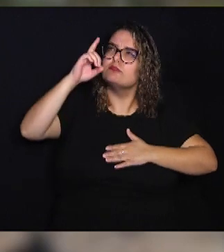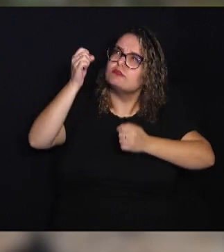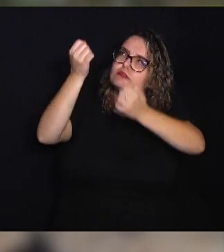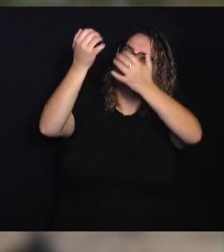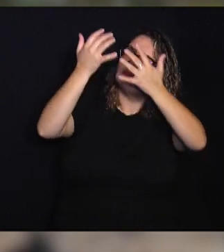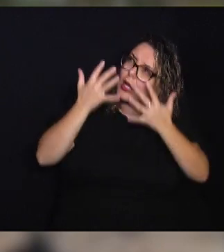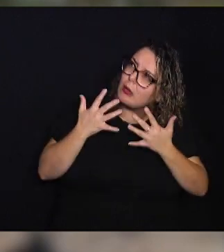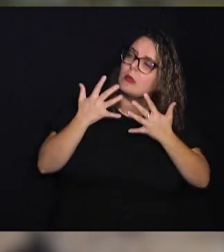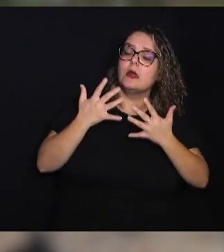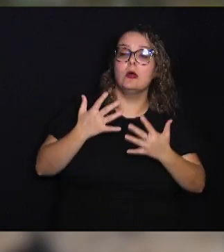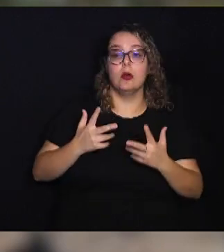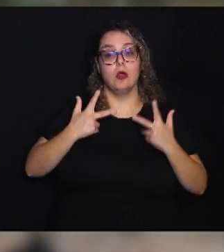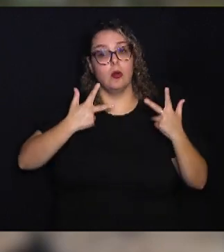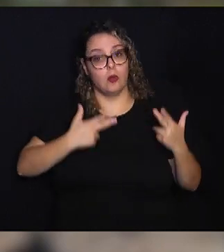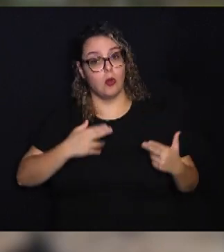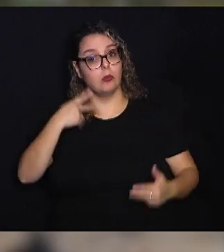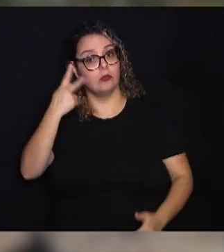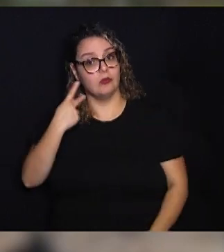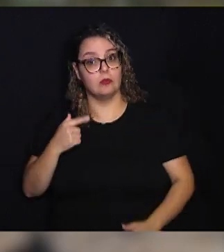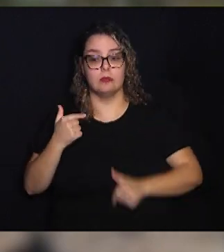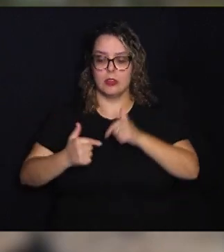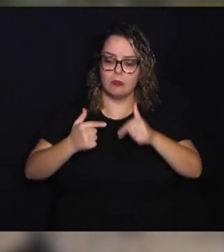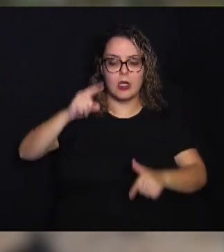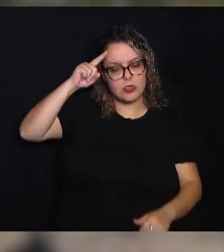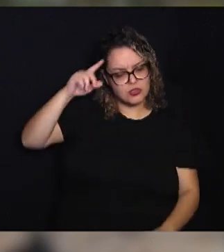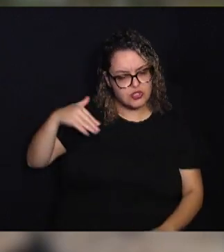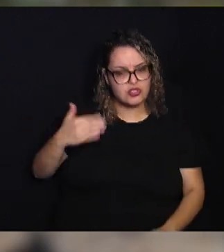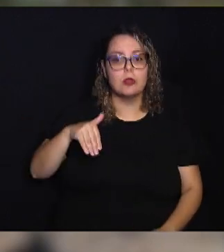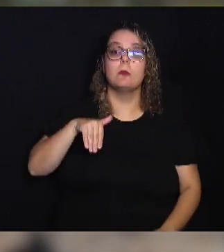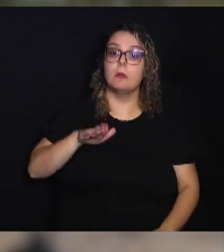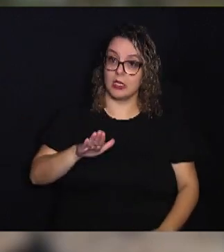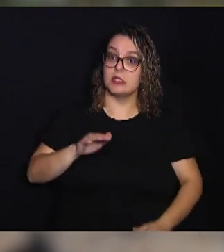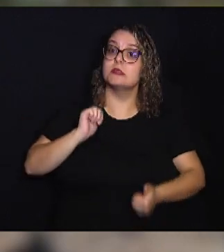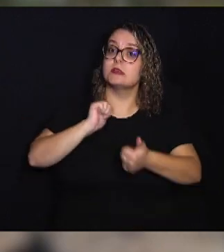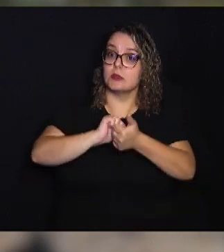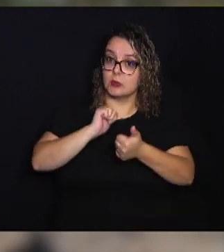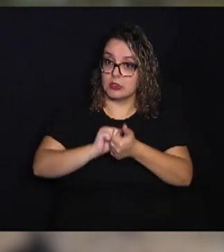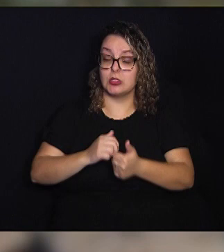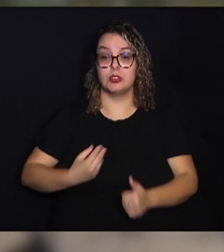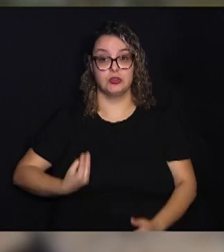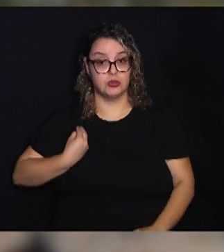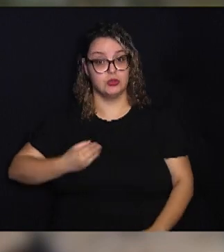como vereador, trabalhar para que cada dia mais a qualidade de vida